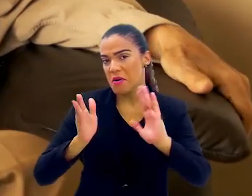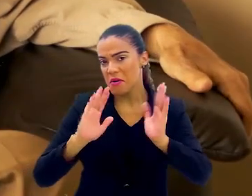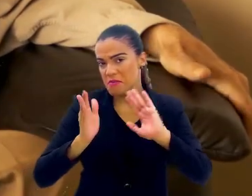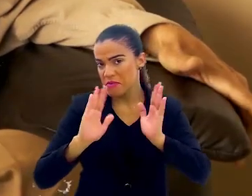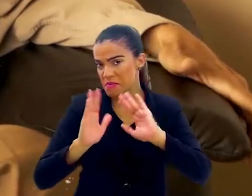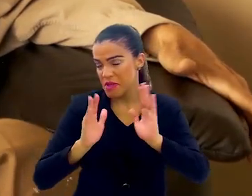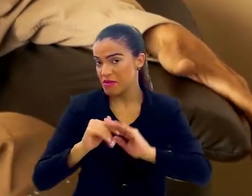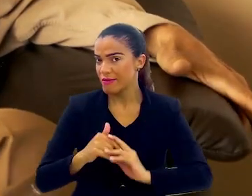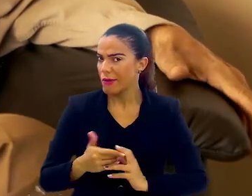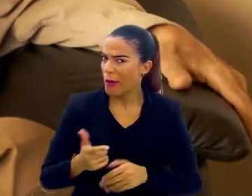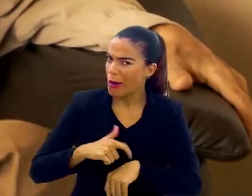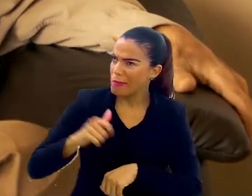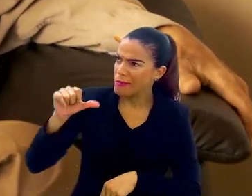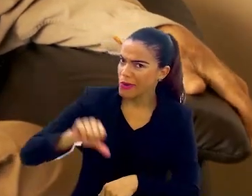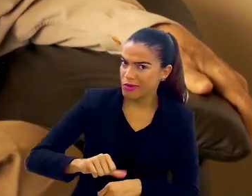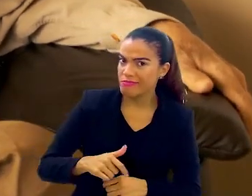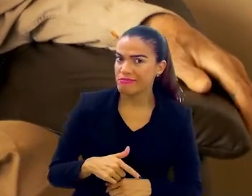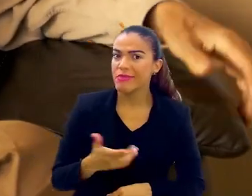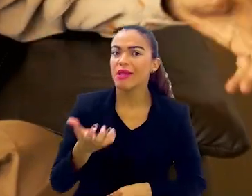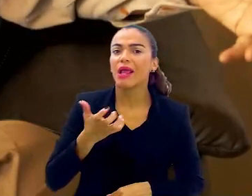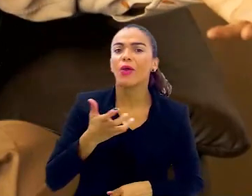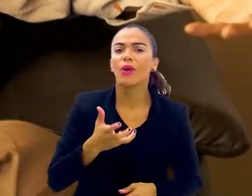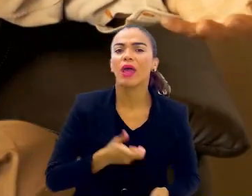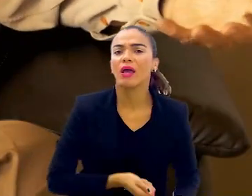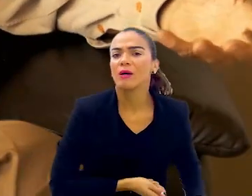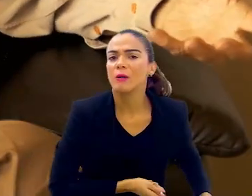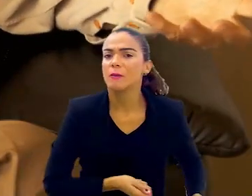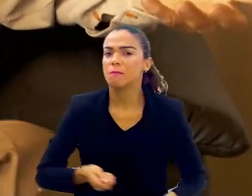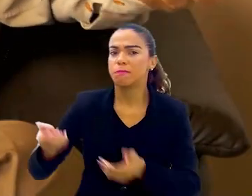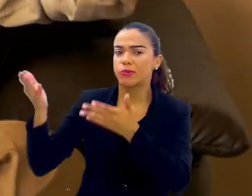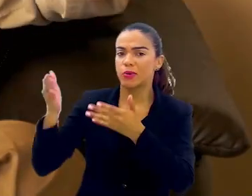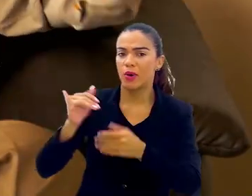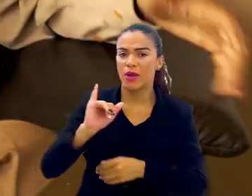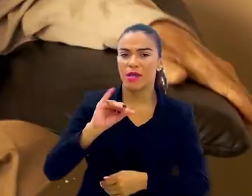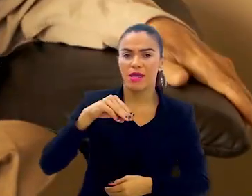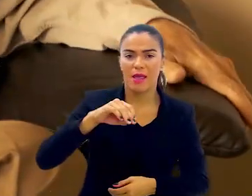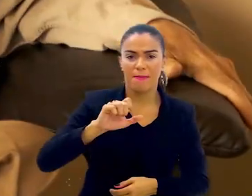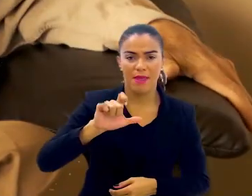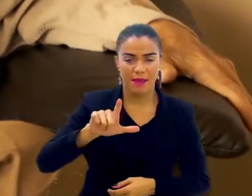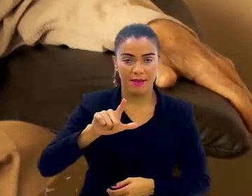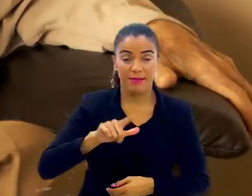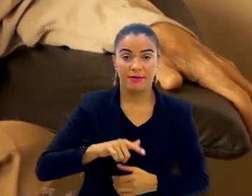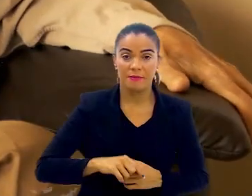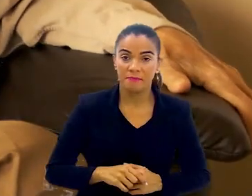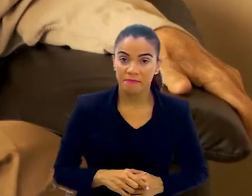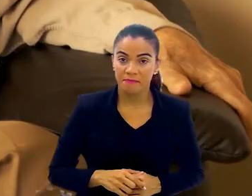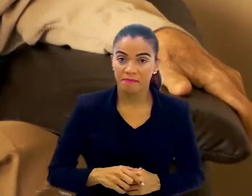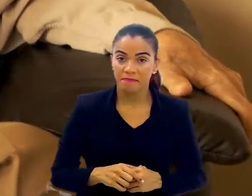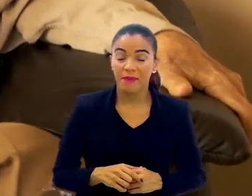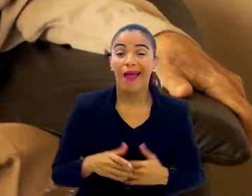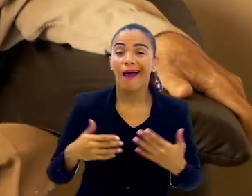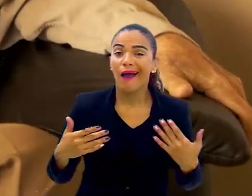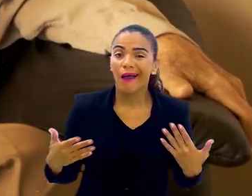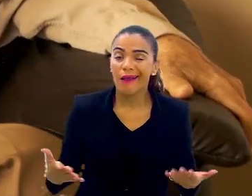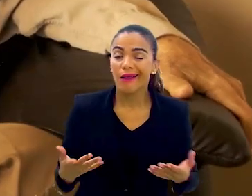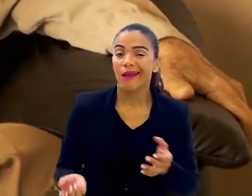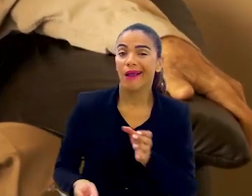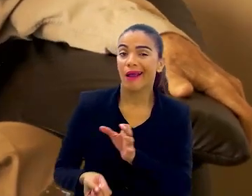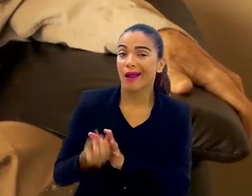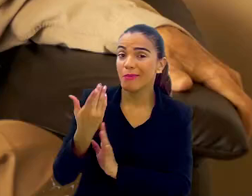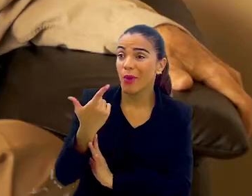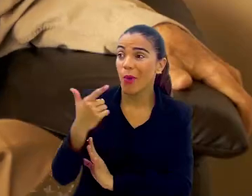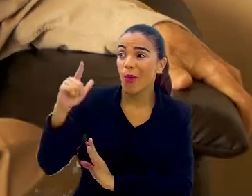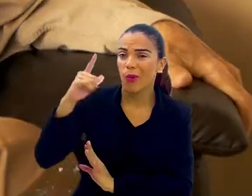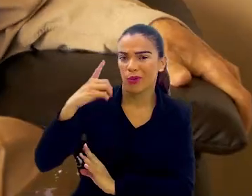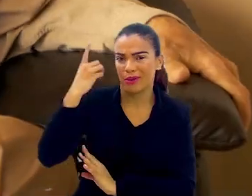ocasião, hora, ou melhor, que queriam retirar o cadáver para levar para o Instituto Médico Legal. Aí